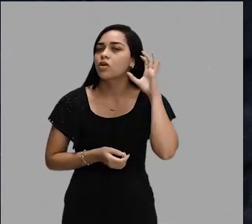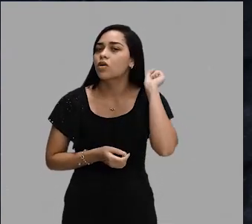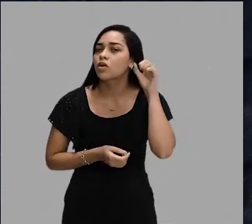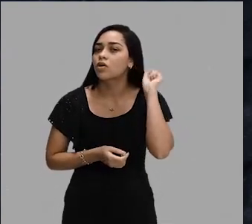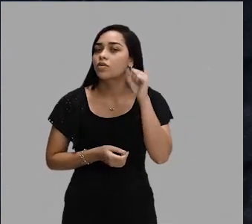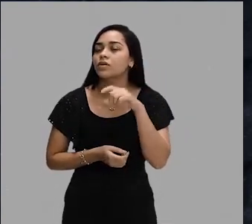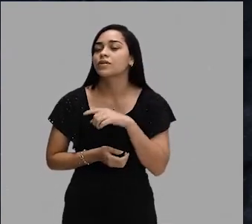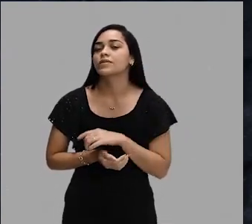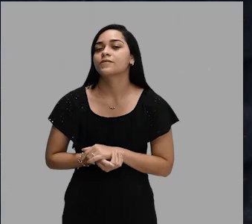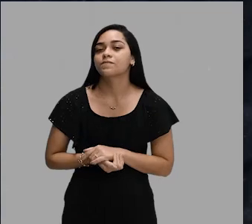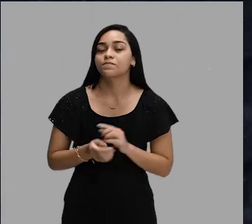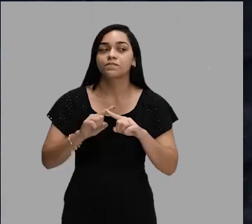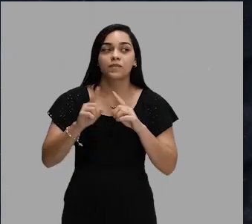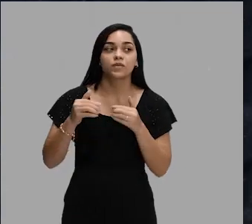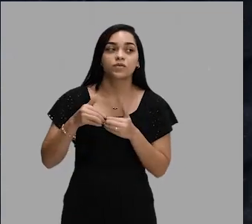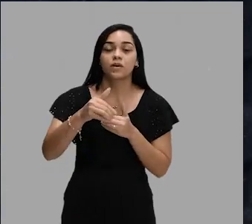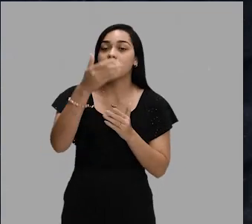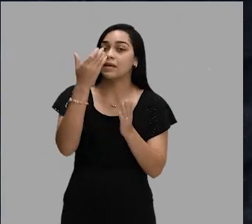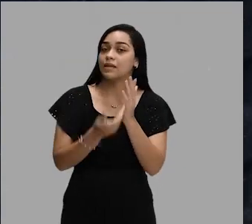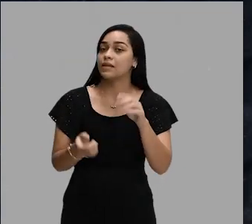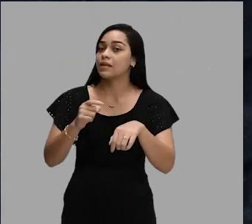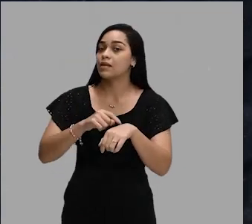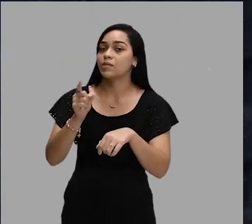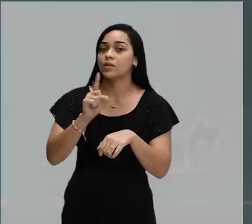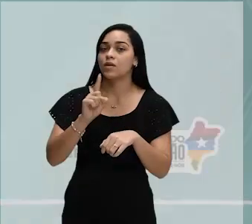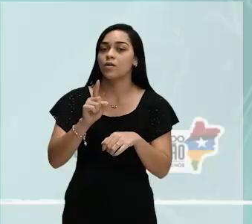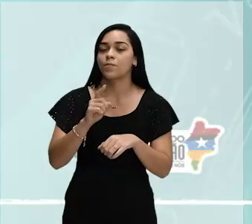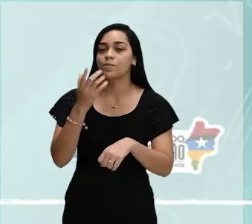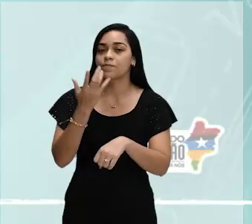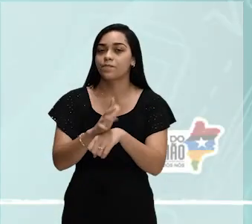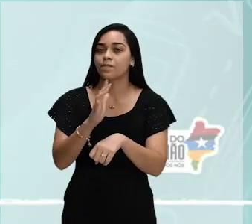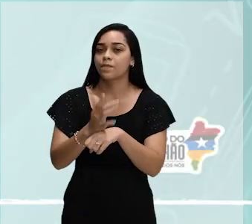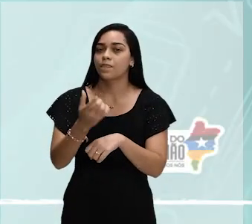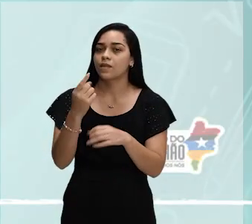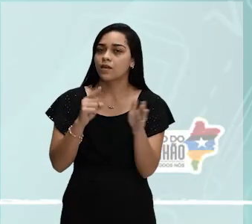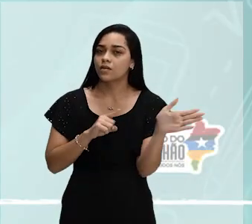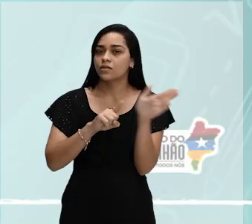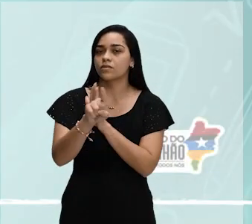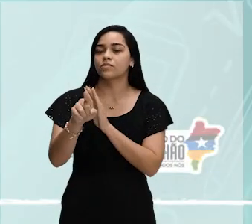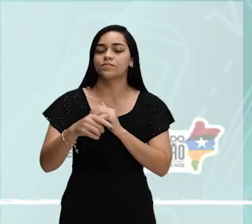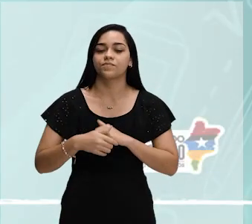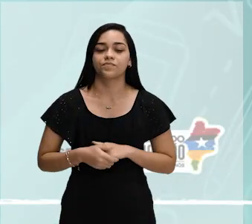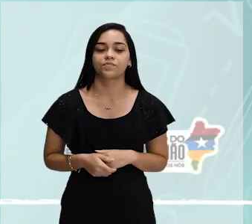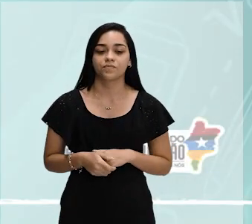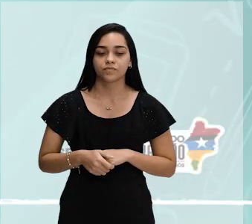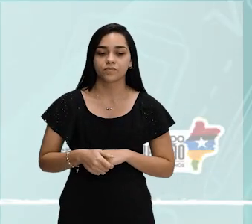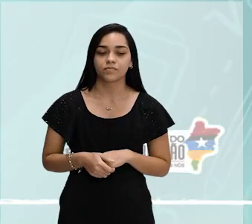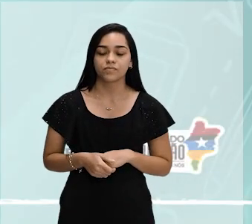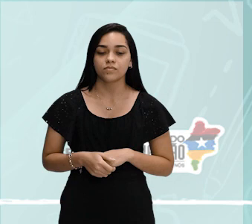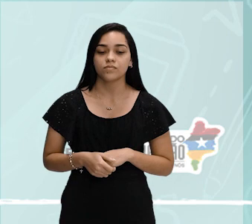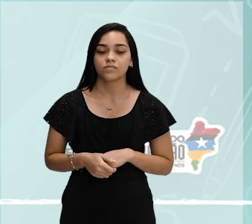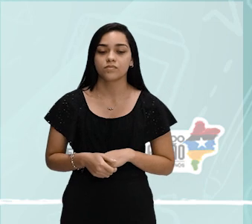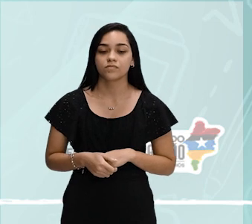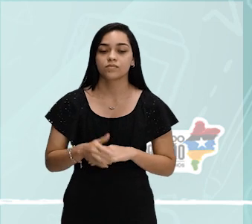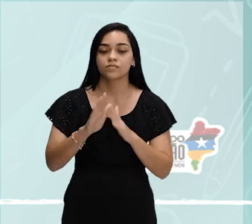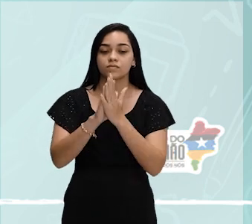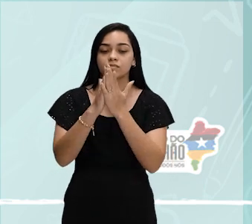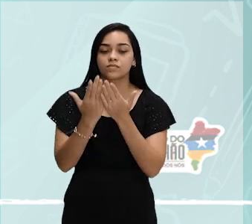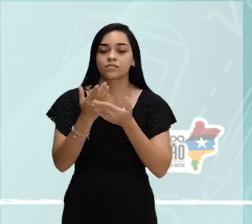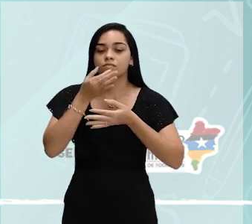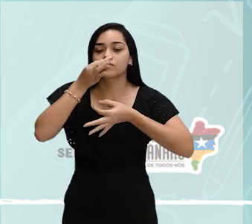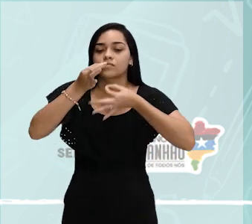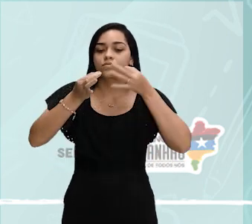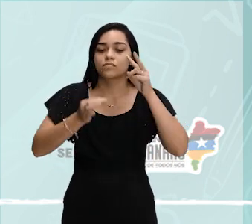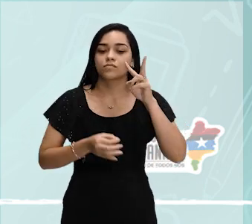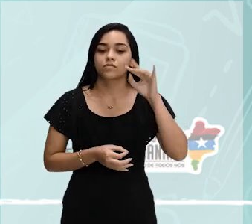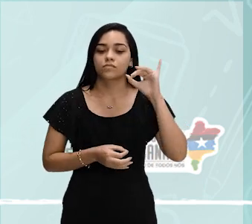a nossa voz, nós vamos continuar para não perder tempo. Exercício, vamos na sua tela ver comigo. Entre as obras mais comentadas